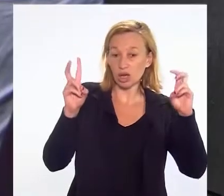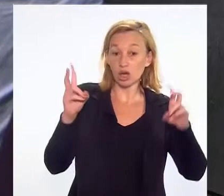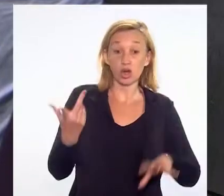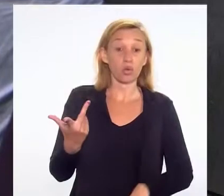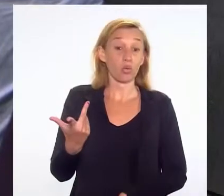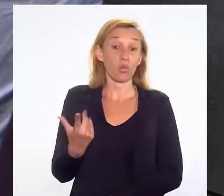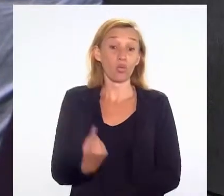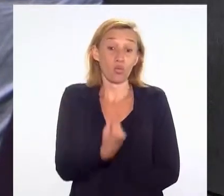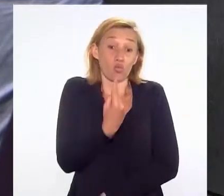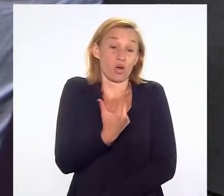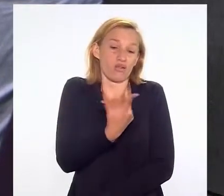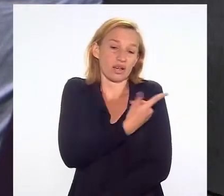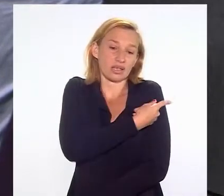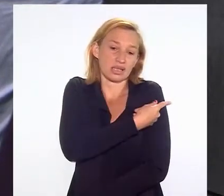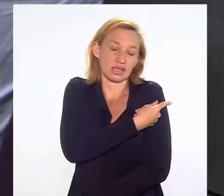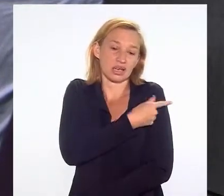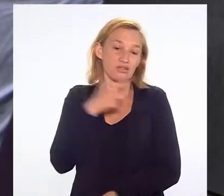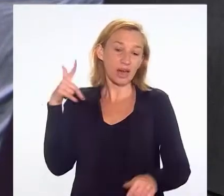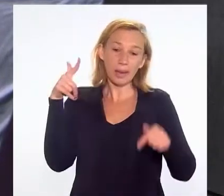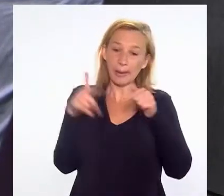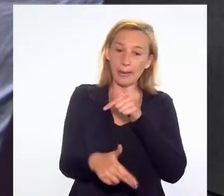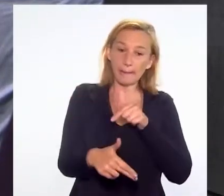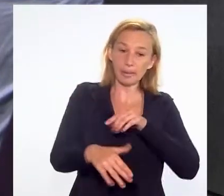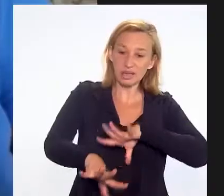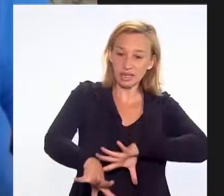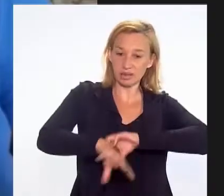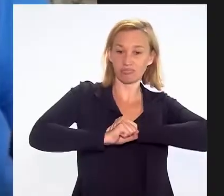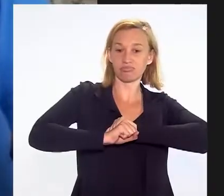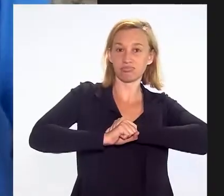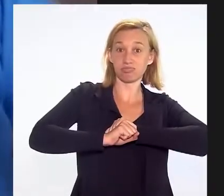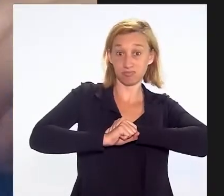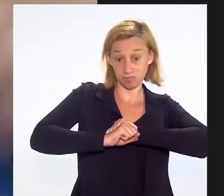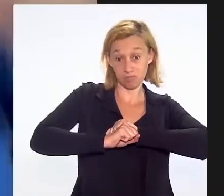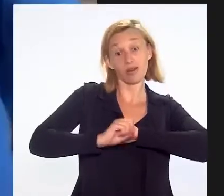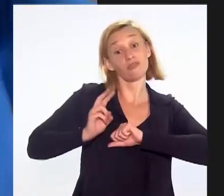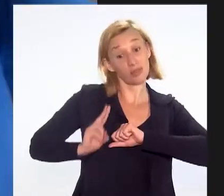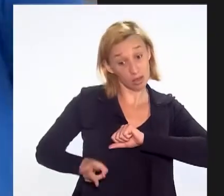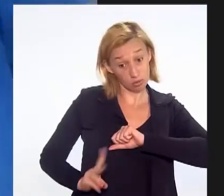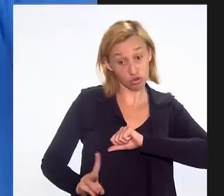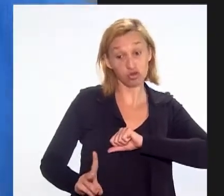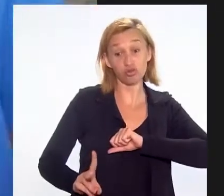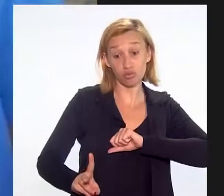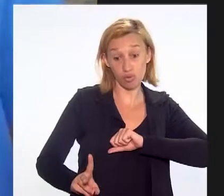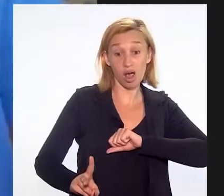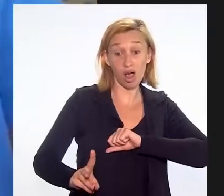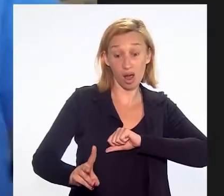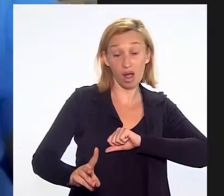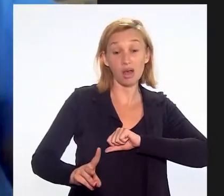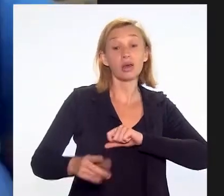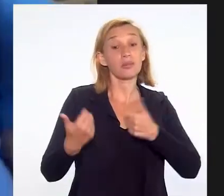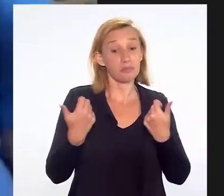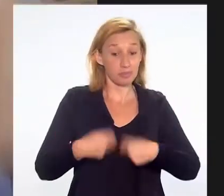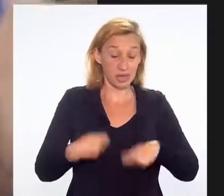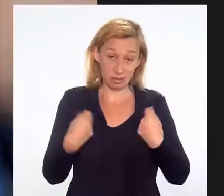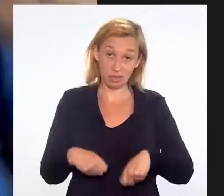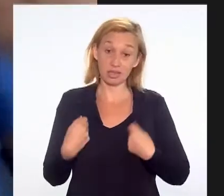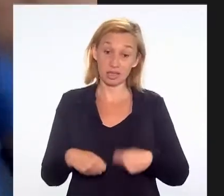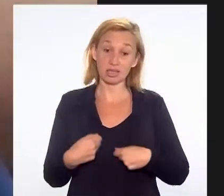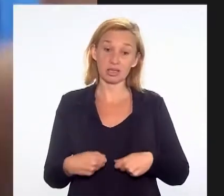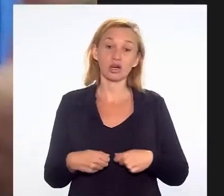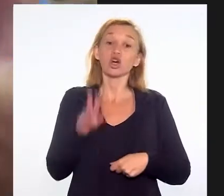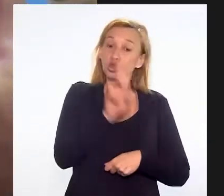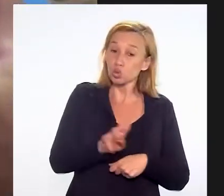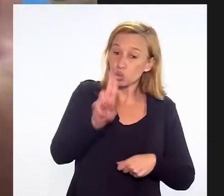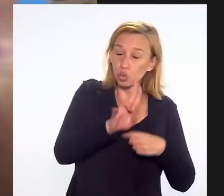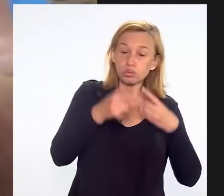a situação de uma vacinação que vai prevenir a transmissão. Então, a transmissão ela